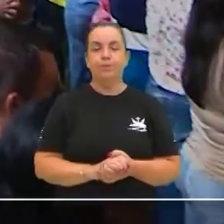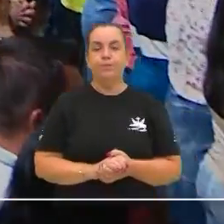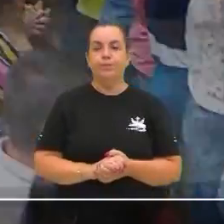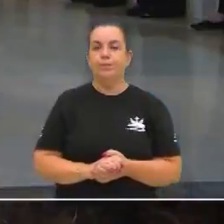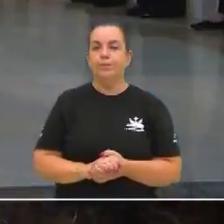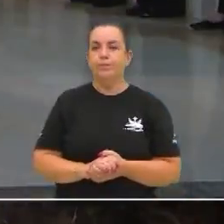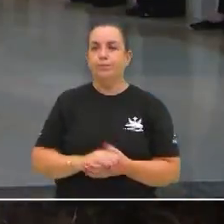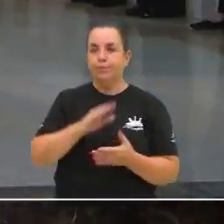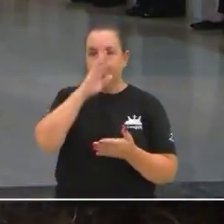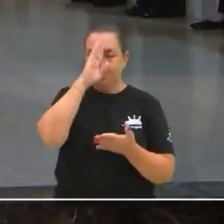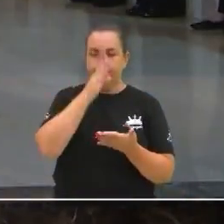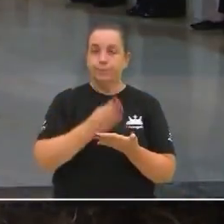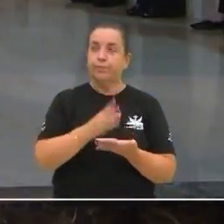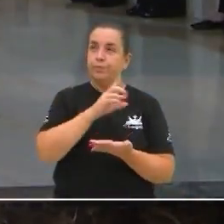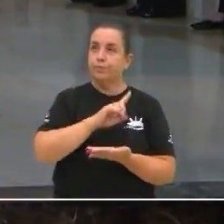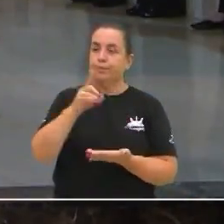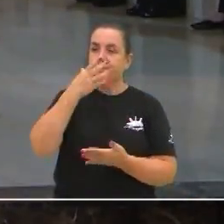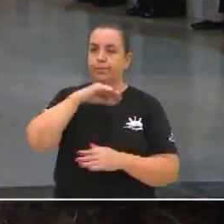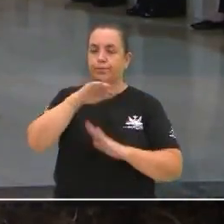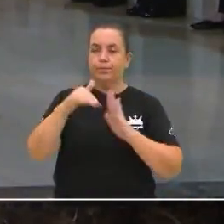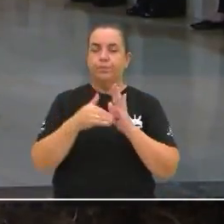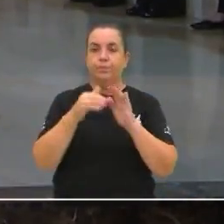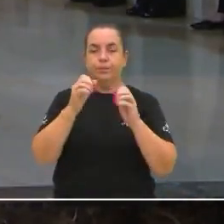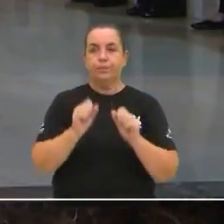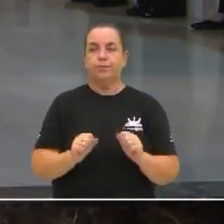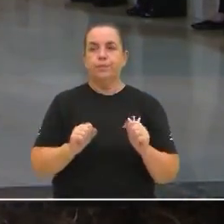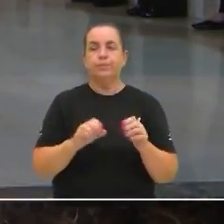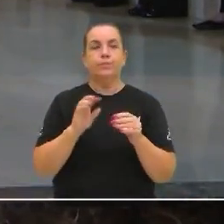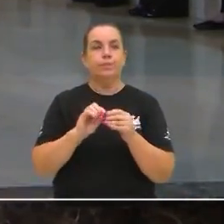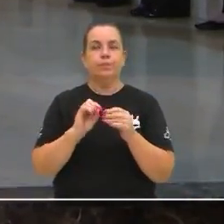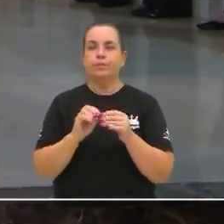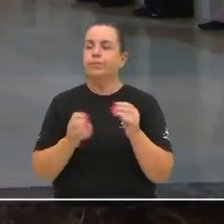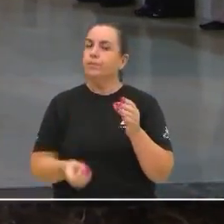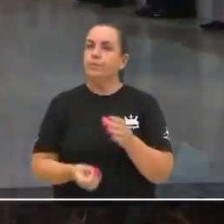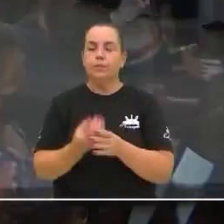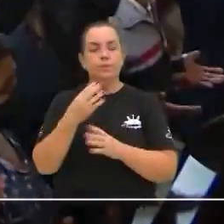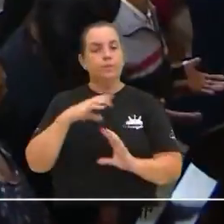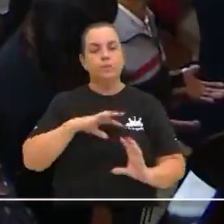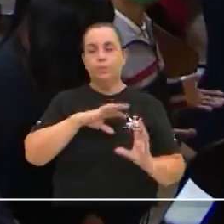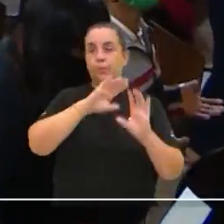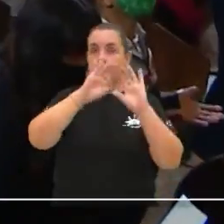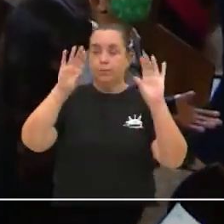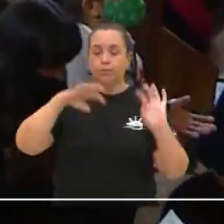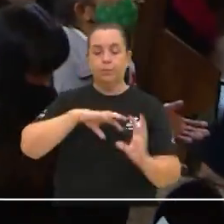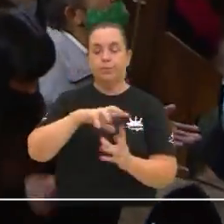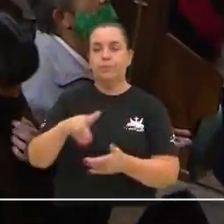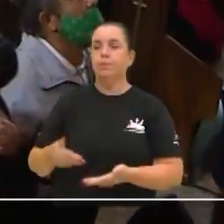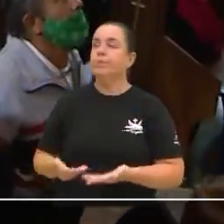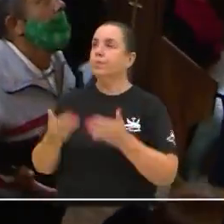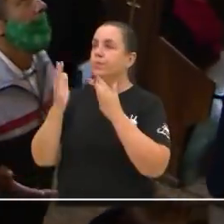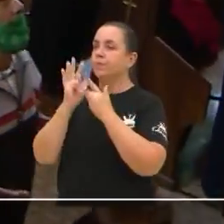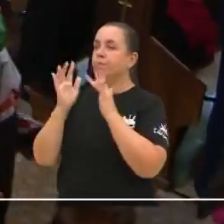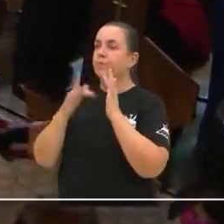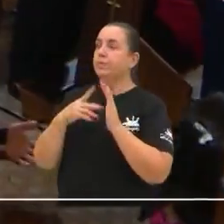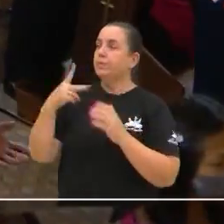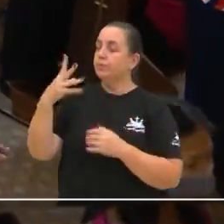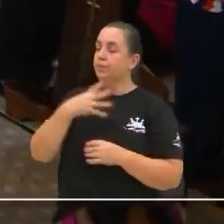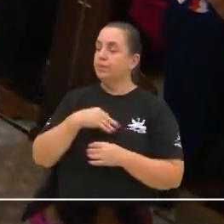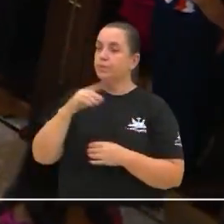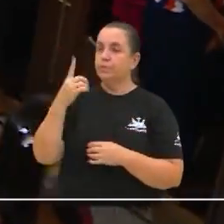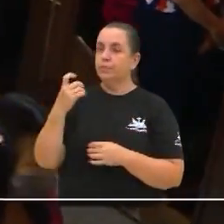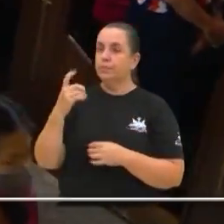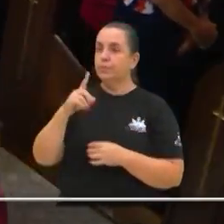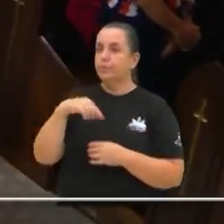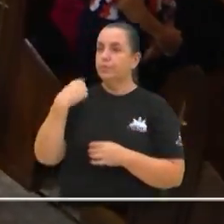Dominus. Creio em Deus Pai Todo-Poderoso, Criador do céu e da terra, e em